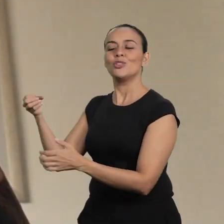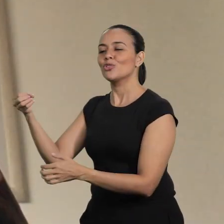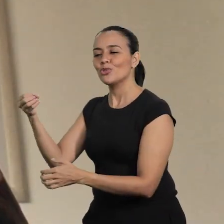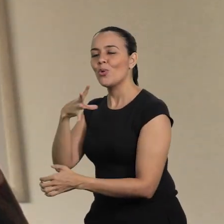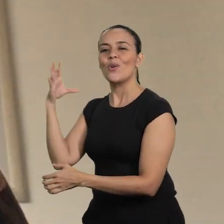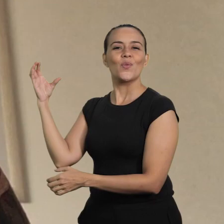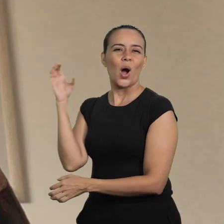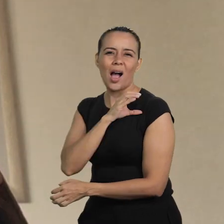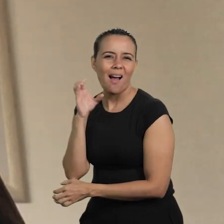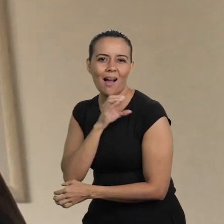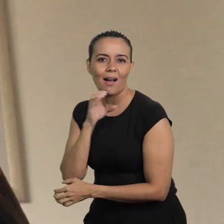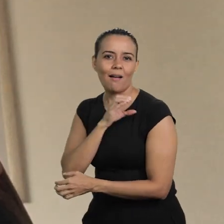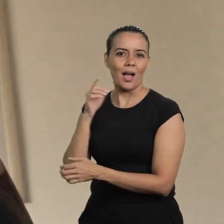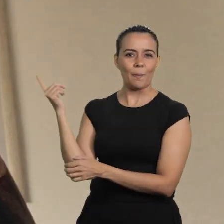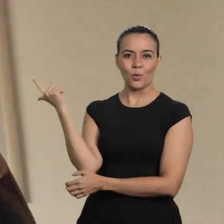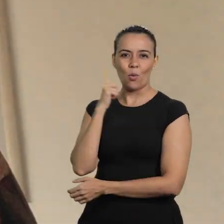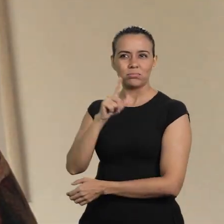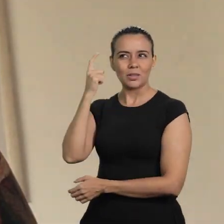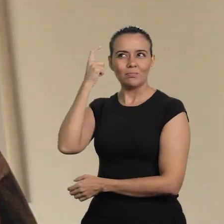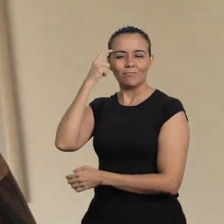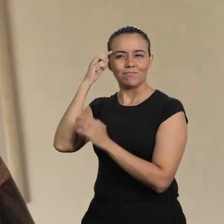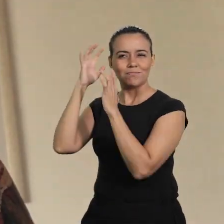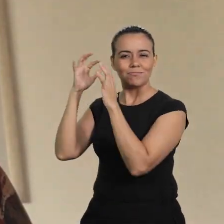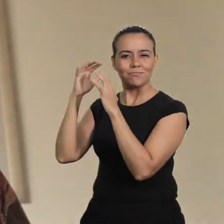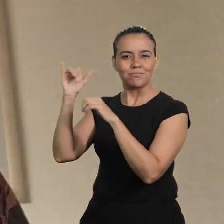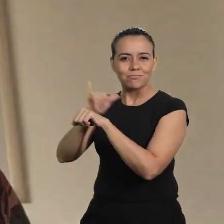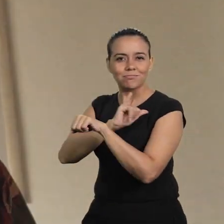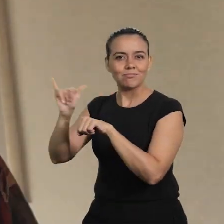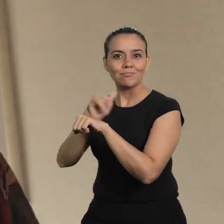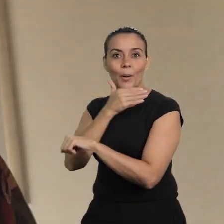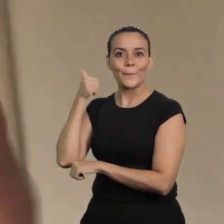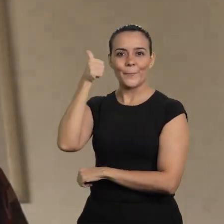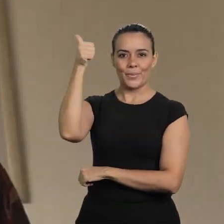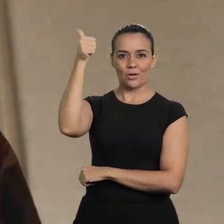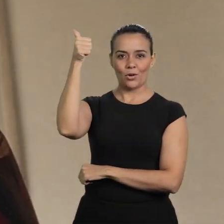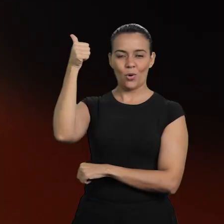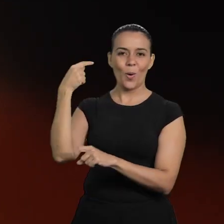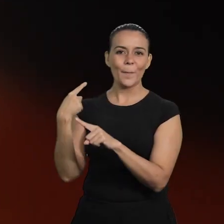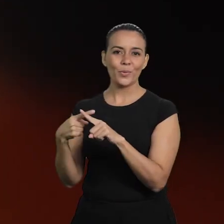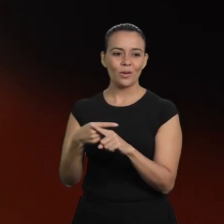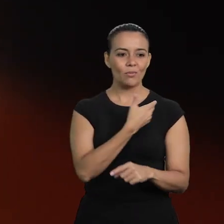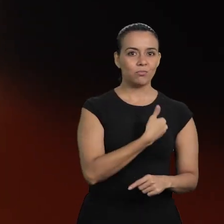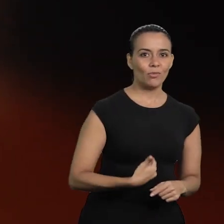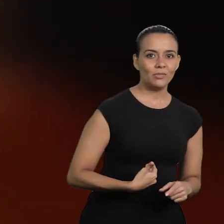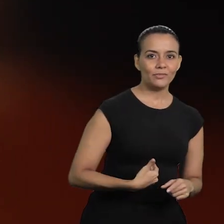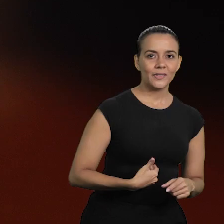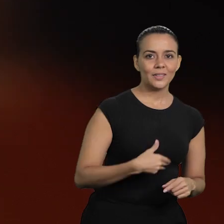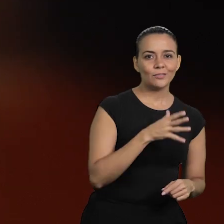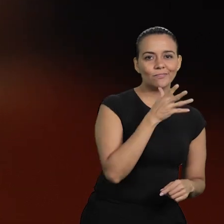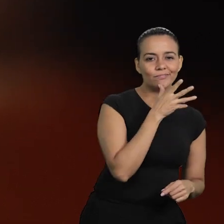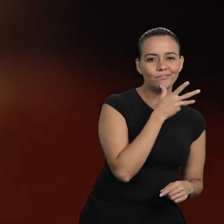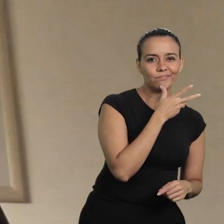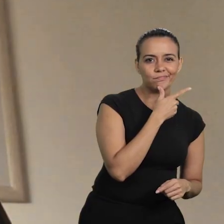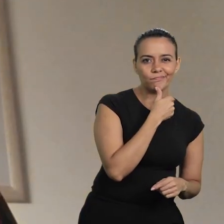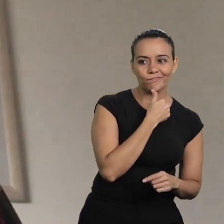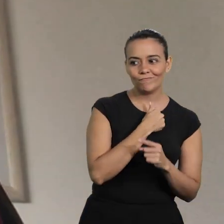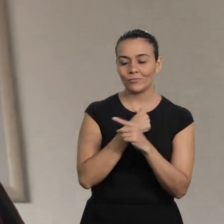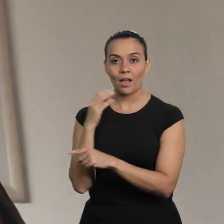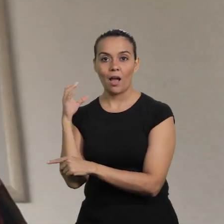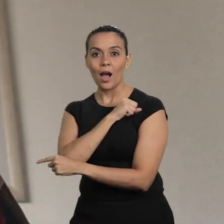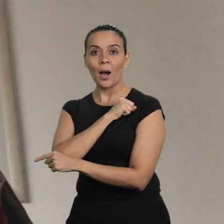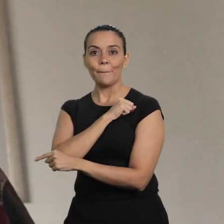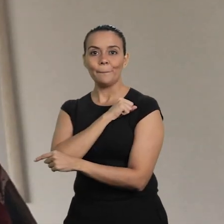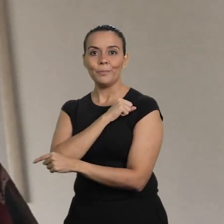mais inovadora, ela tem um timing mais rápido que o setor público. Então, o setor público quase como se não conseguisse acompanhar a inovação social. O que